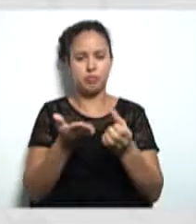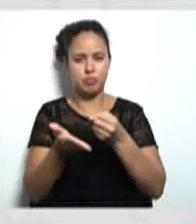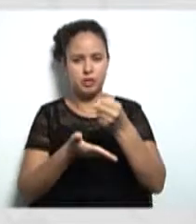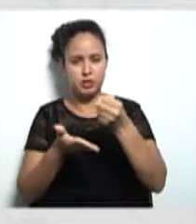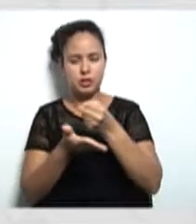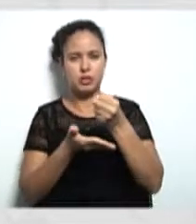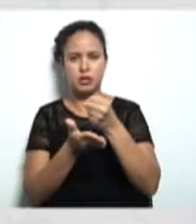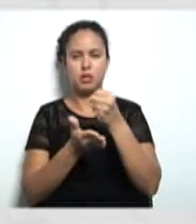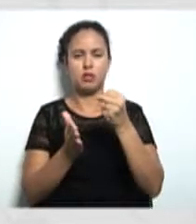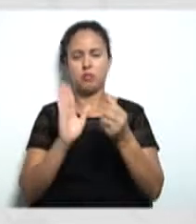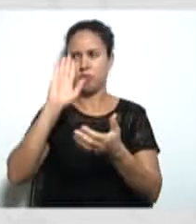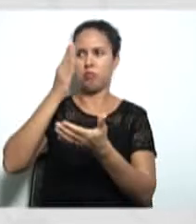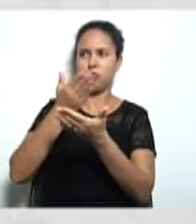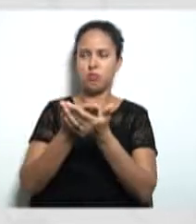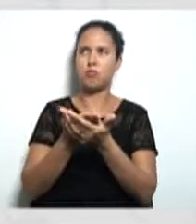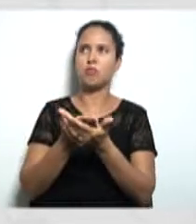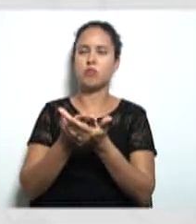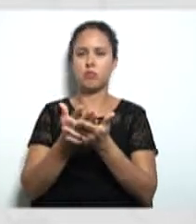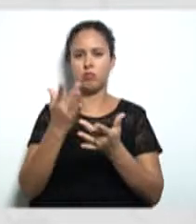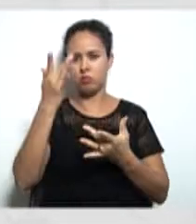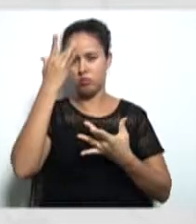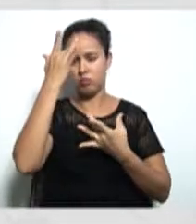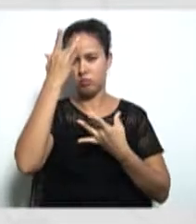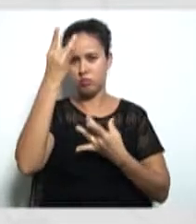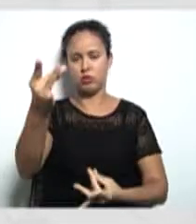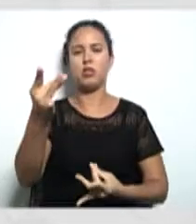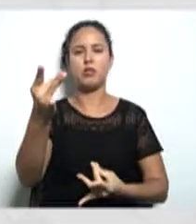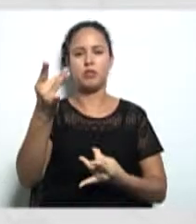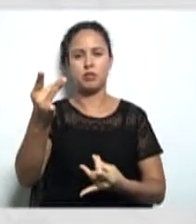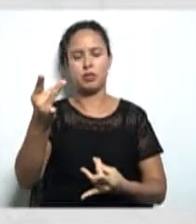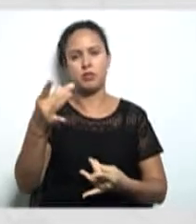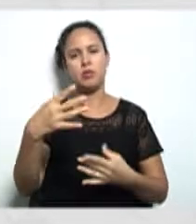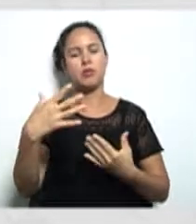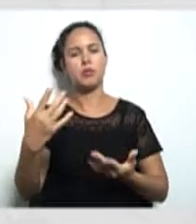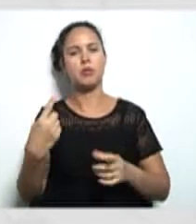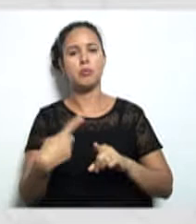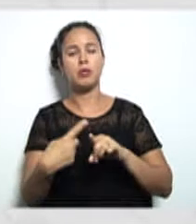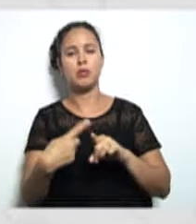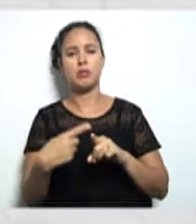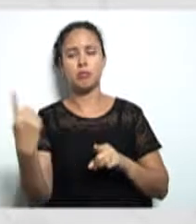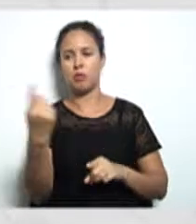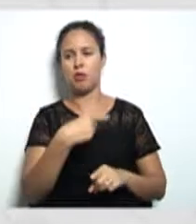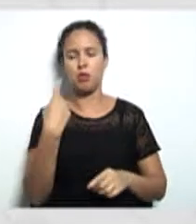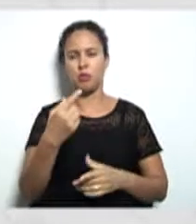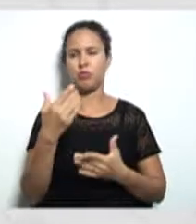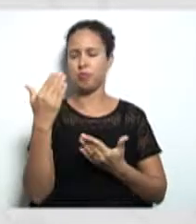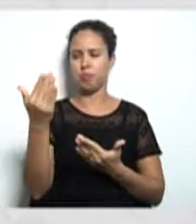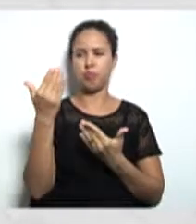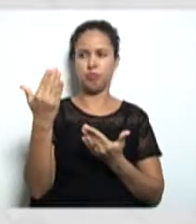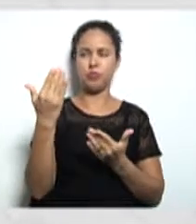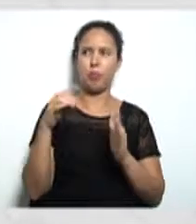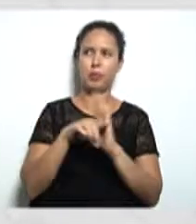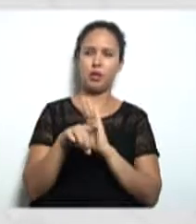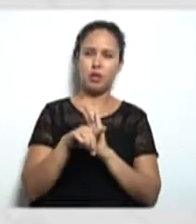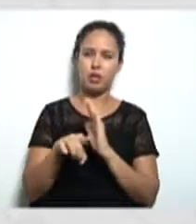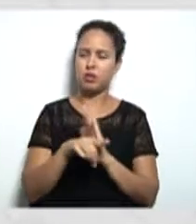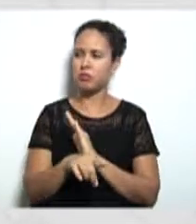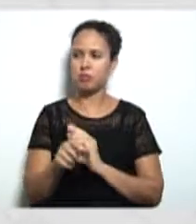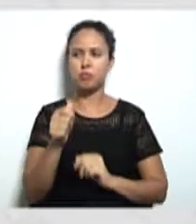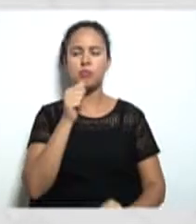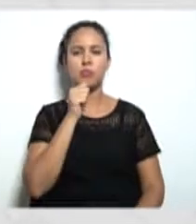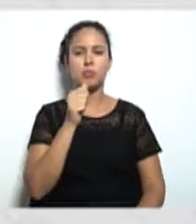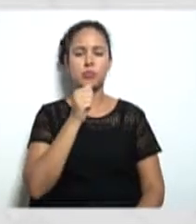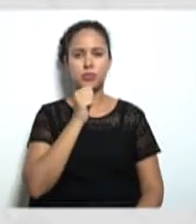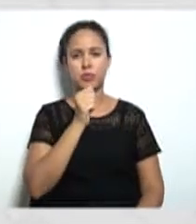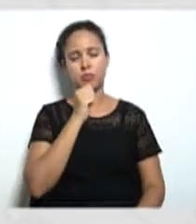crença. Por que ele é absoluto? Ele é absoluto porque a gente não duvida, a gente não questiona. Eu creio em